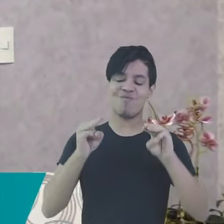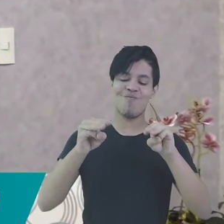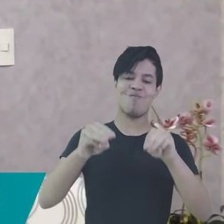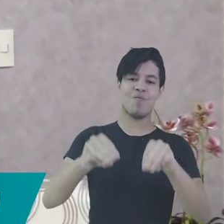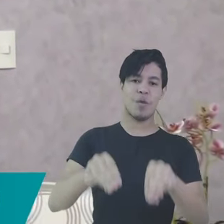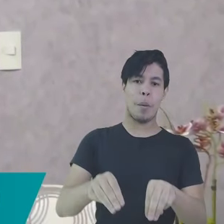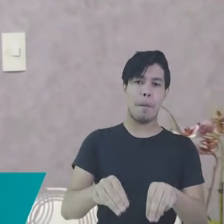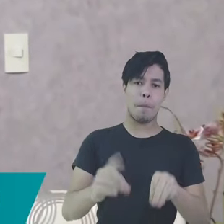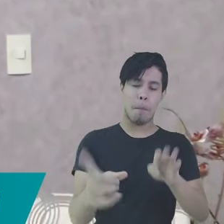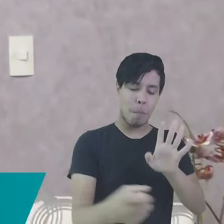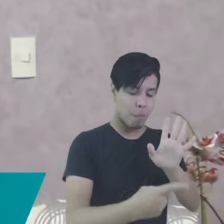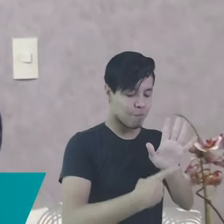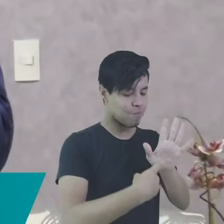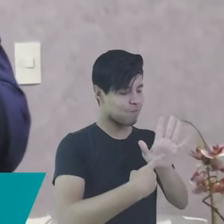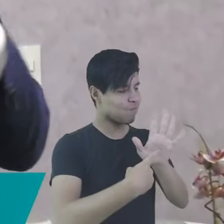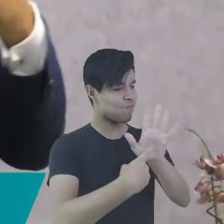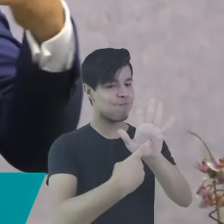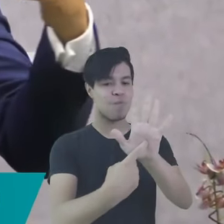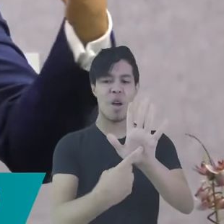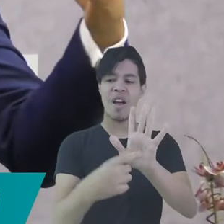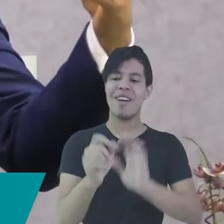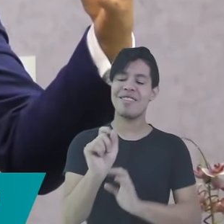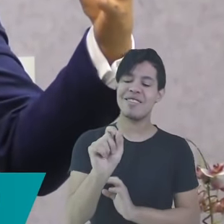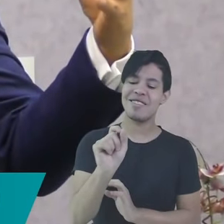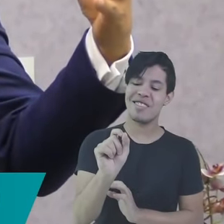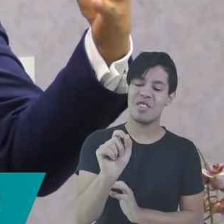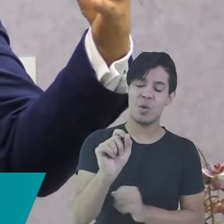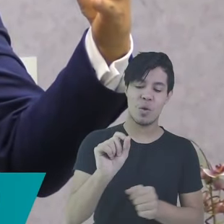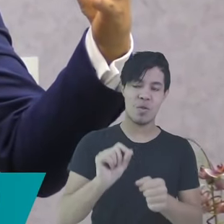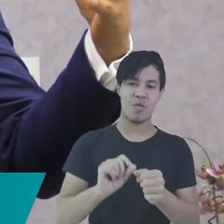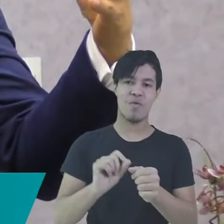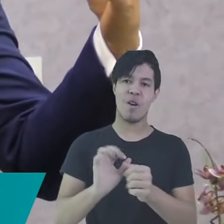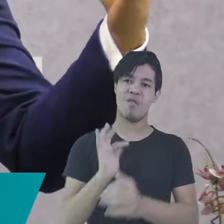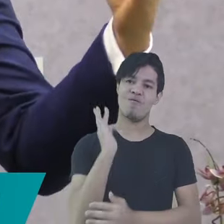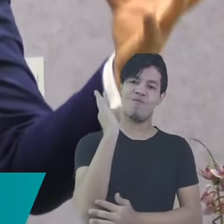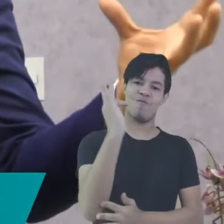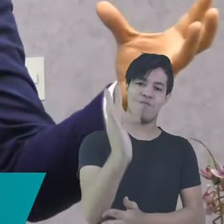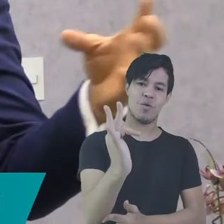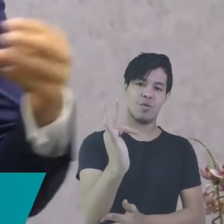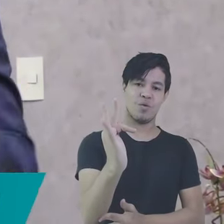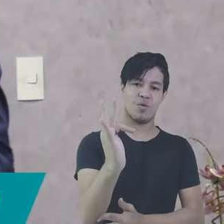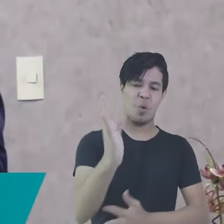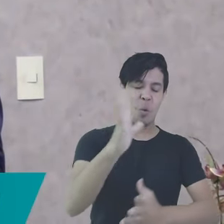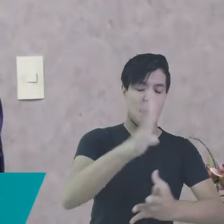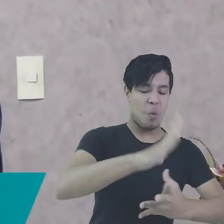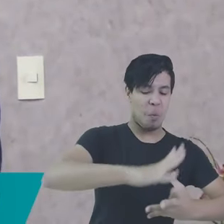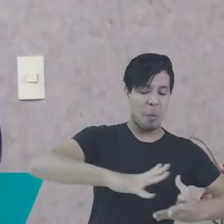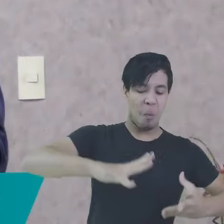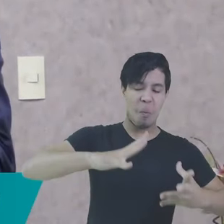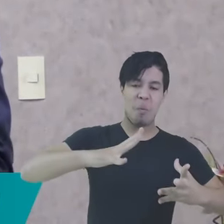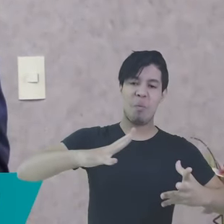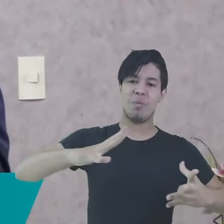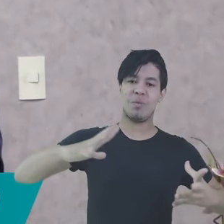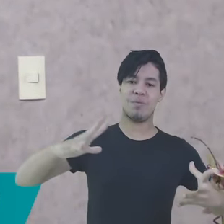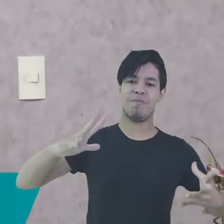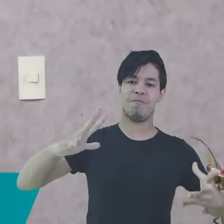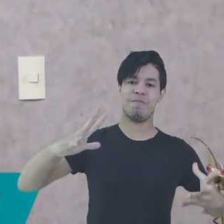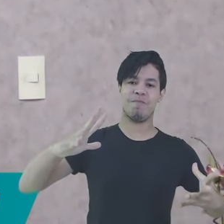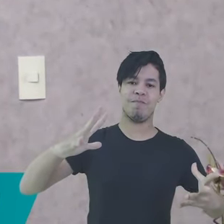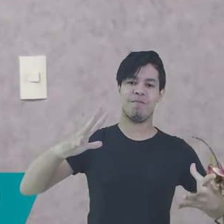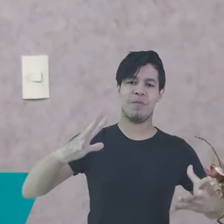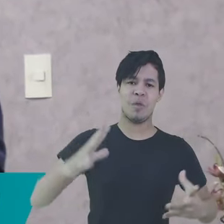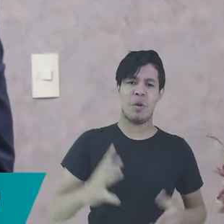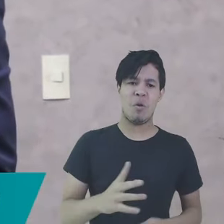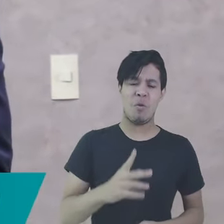de miniaturização aquilo que ele fará. Eu já falei disso para vocês em escala maior do que a profecia de miniaturização. Eu já